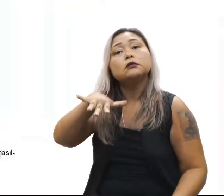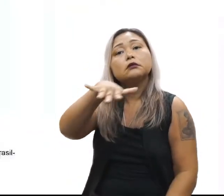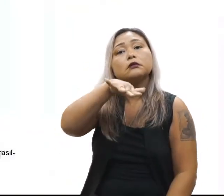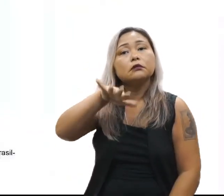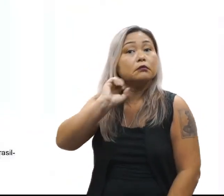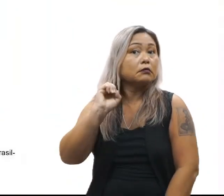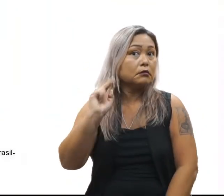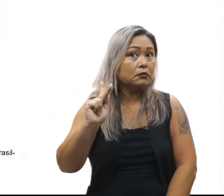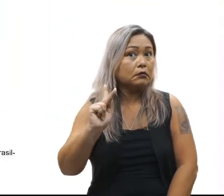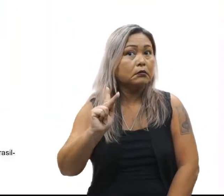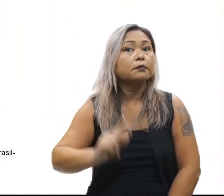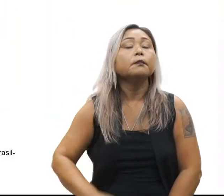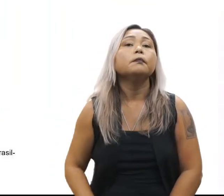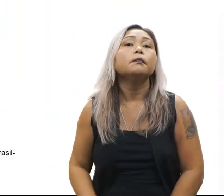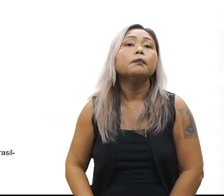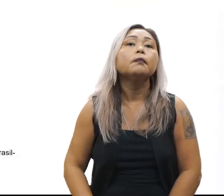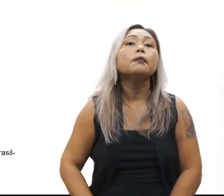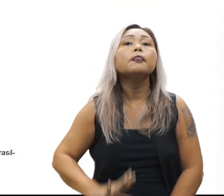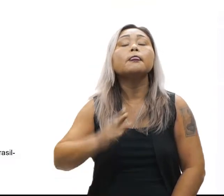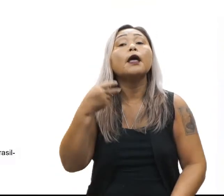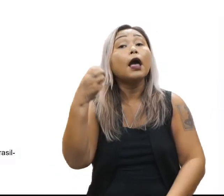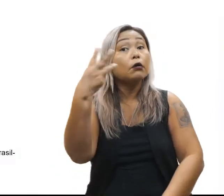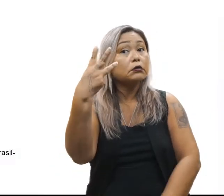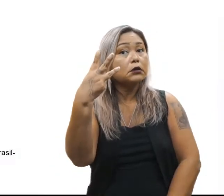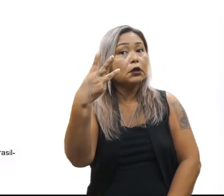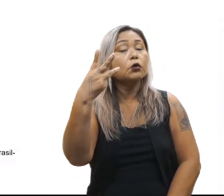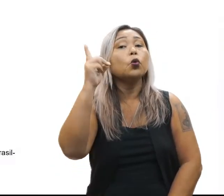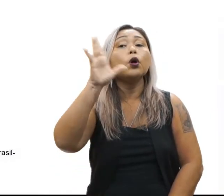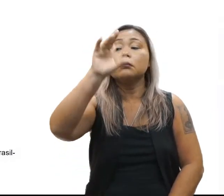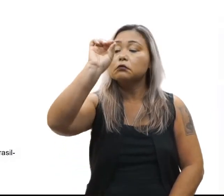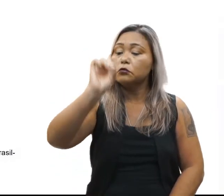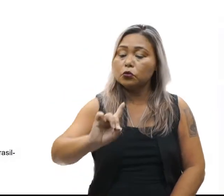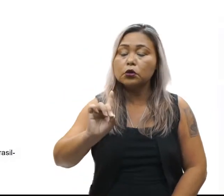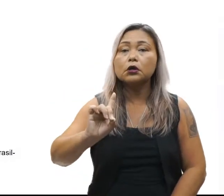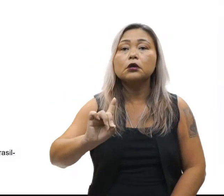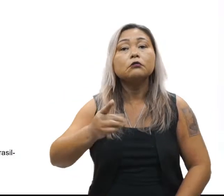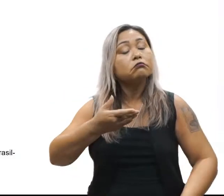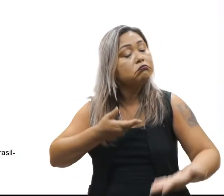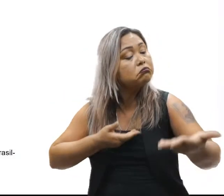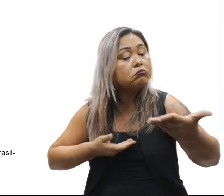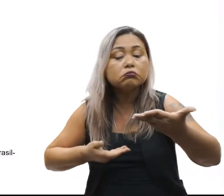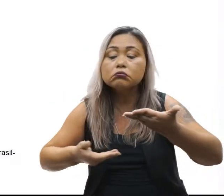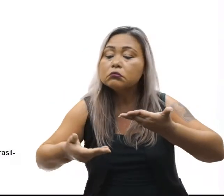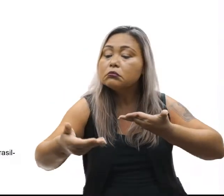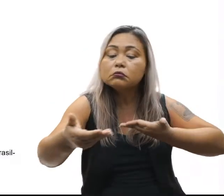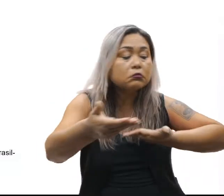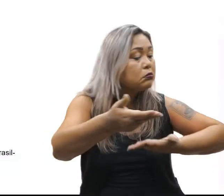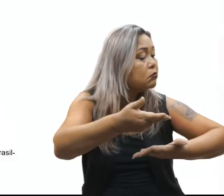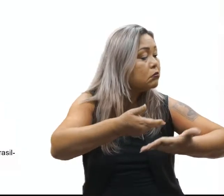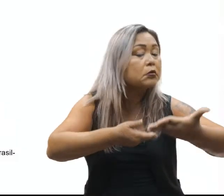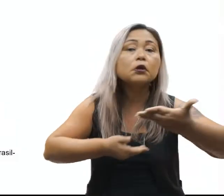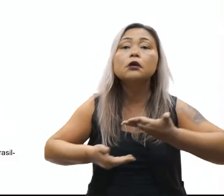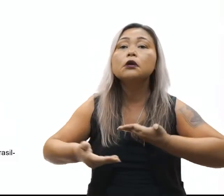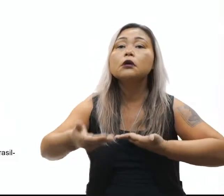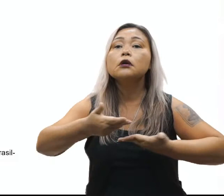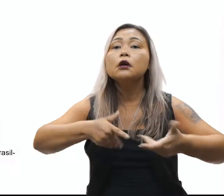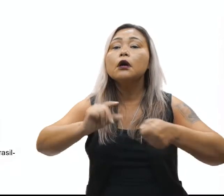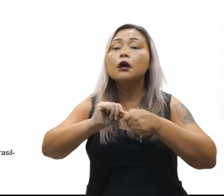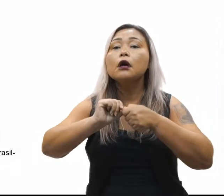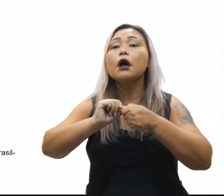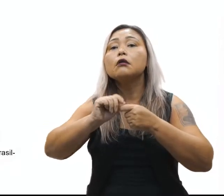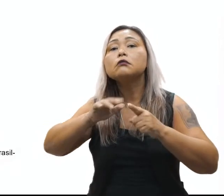ok? O da terceira é o direito de solidariedade e fraternidade, ou seja, o direito ao meio